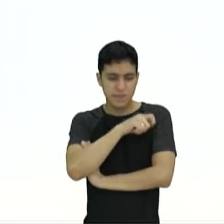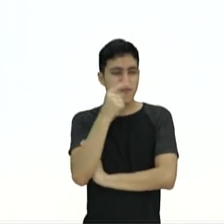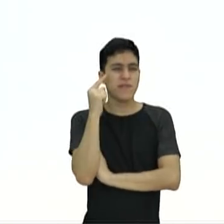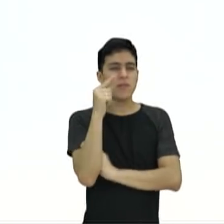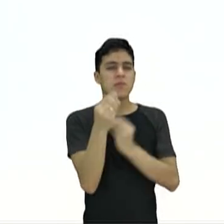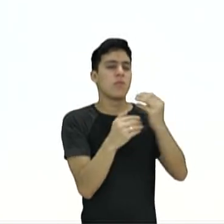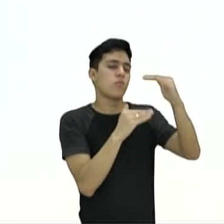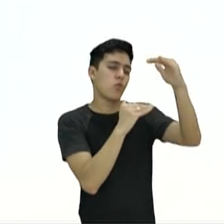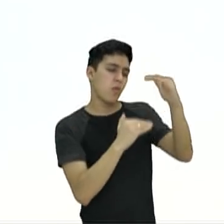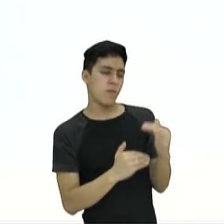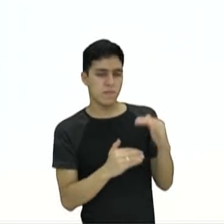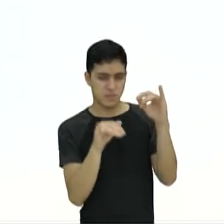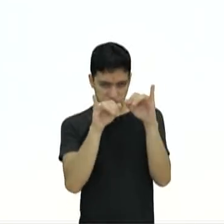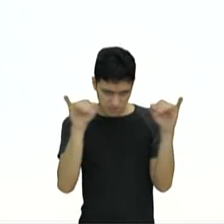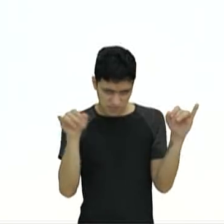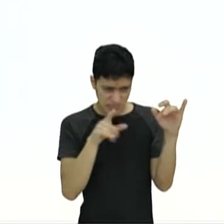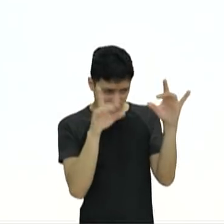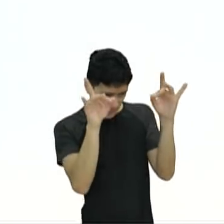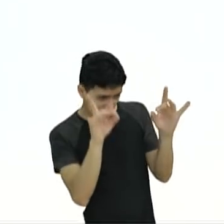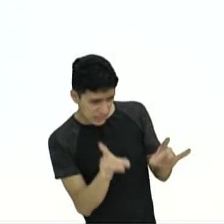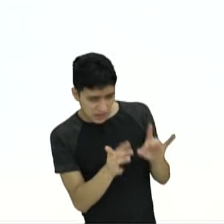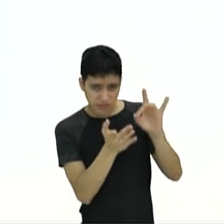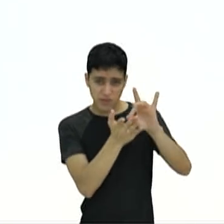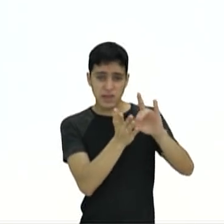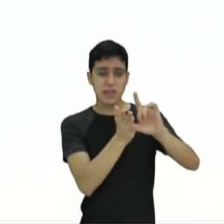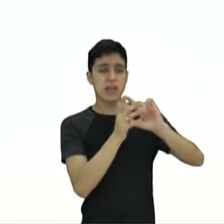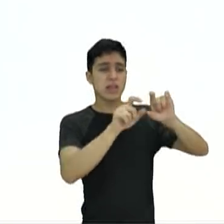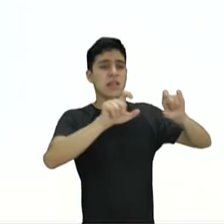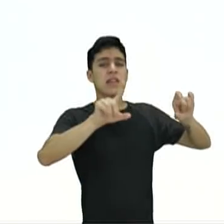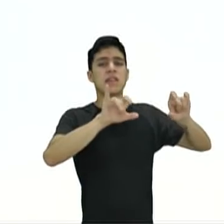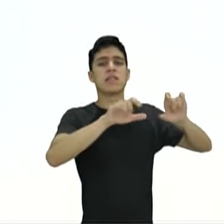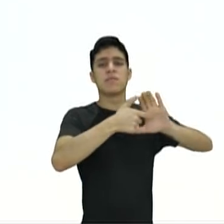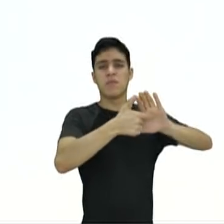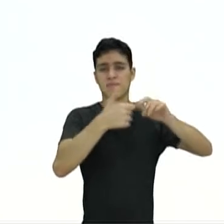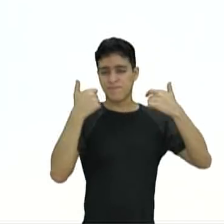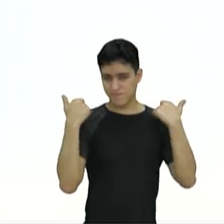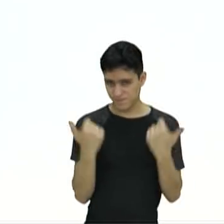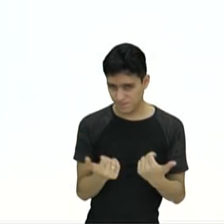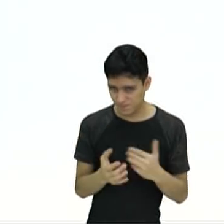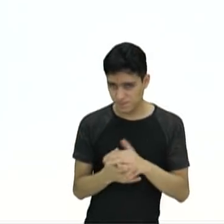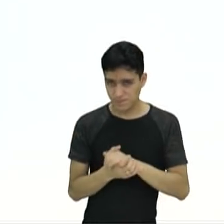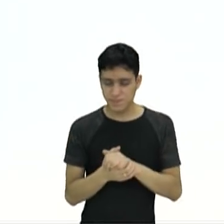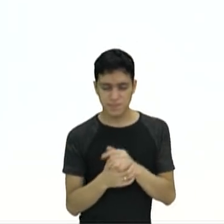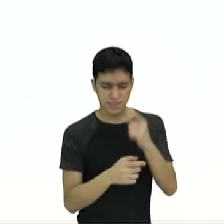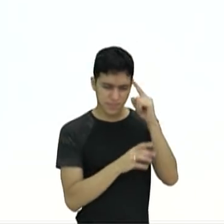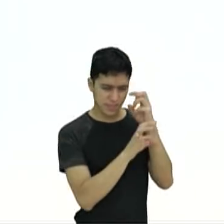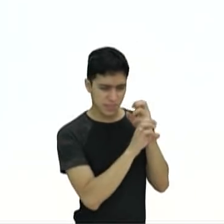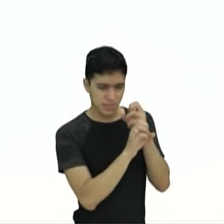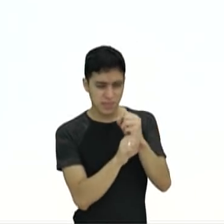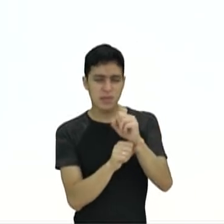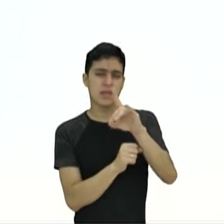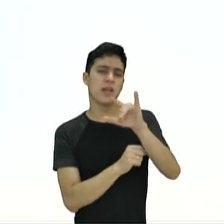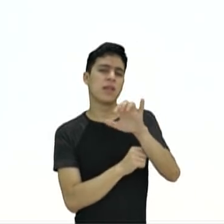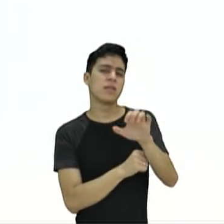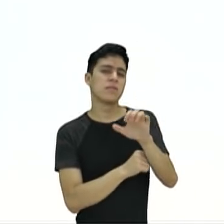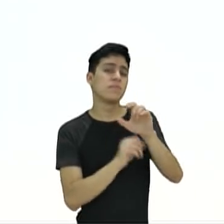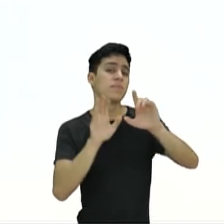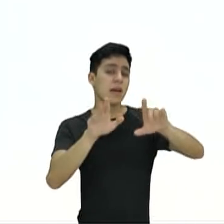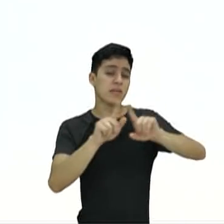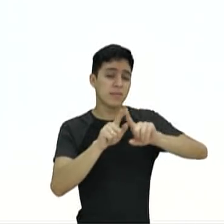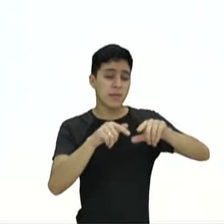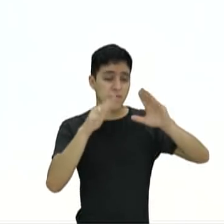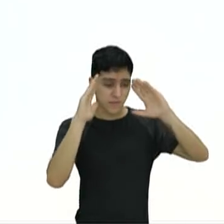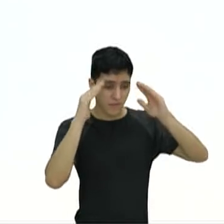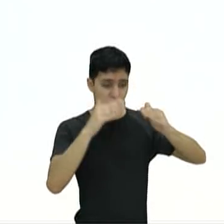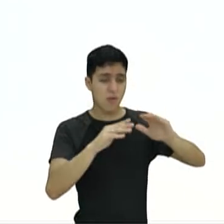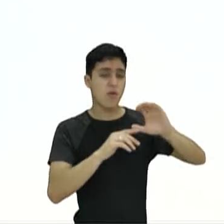da notícia, que detalha os fatos apresentados no LID. Isso mesmo. Então, nós revimos realmente o LID, mas